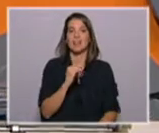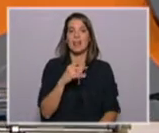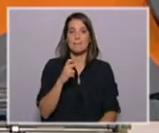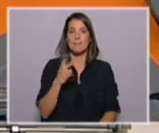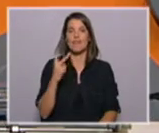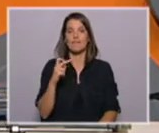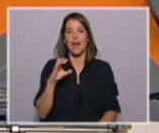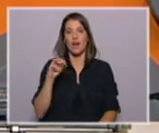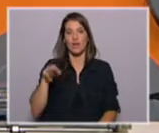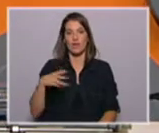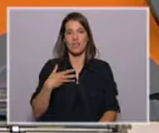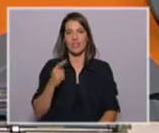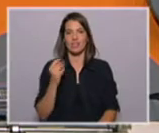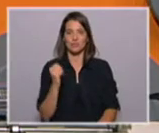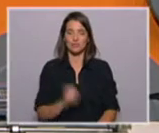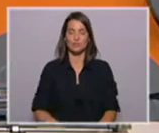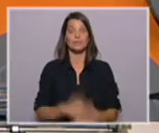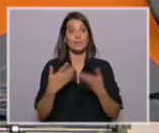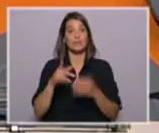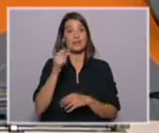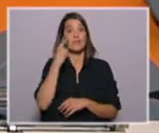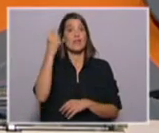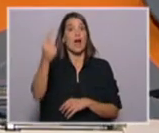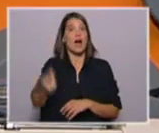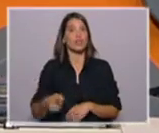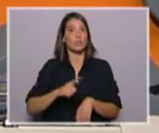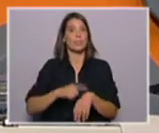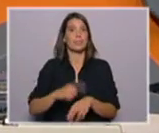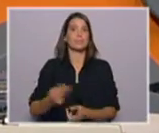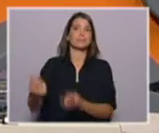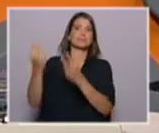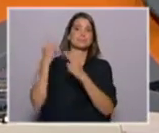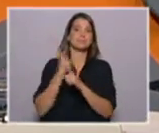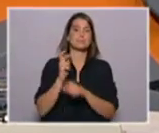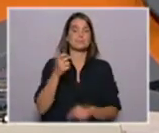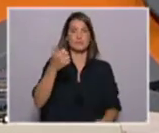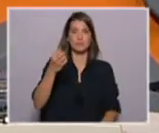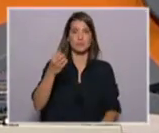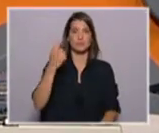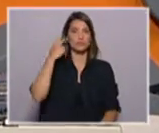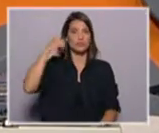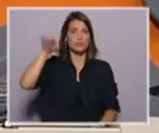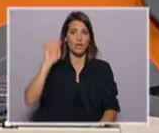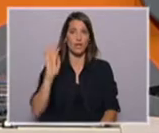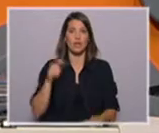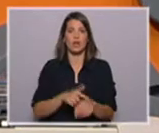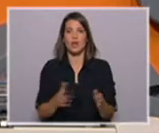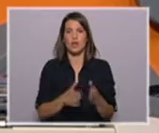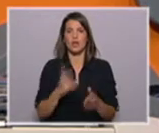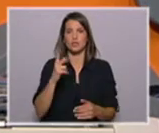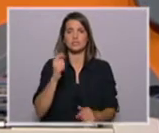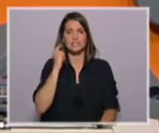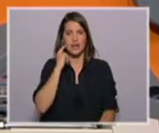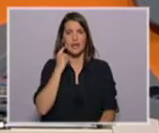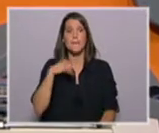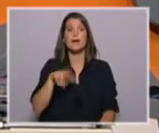também, nesta altura, vamos fazer uma viagem no tempo, porque há 50 anos, já passaram, nesta altura, 2 meses, mas há